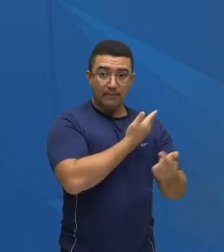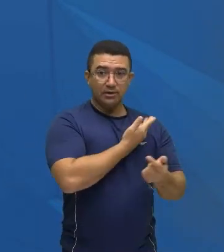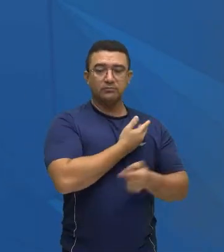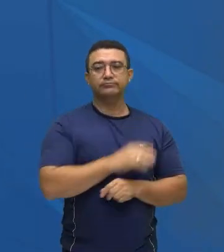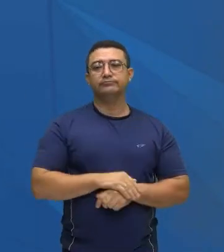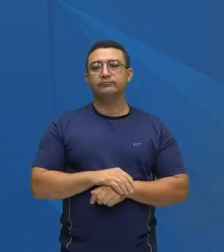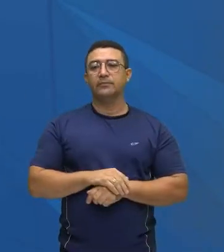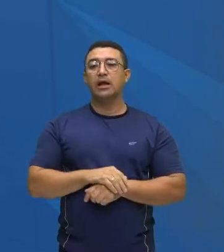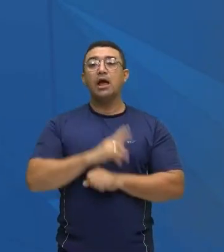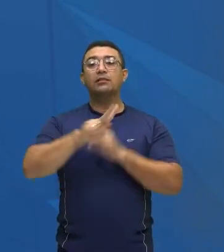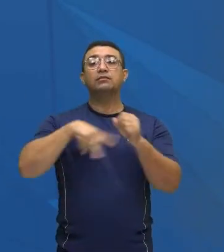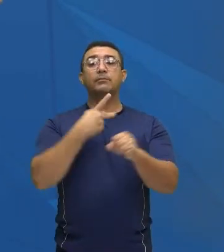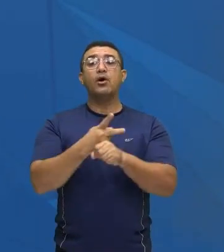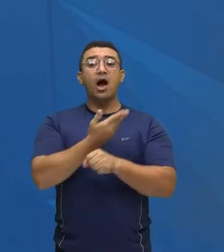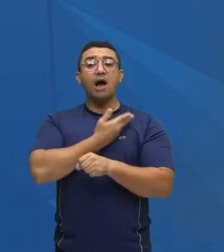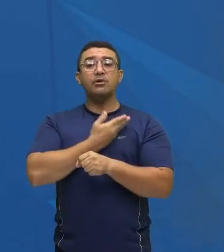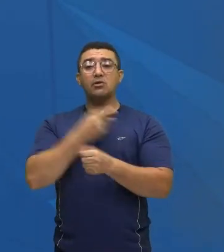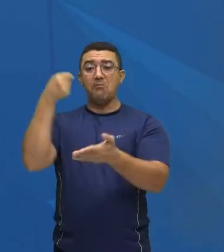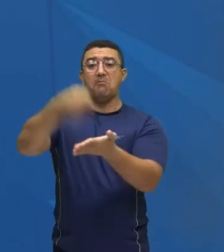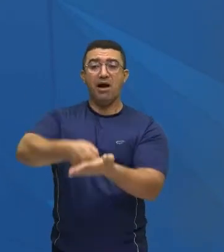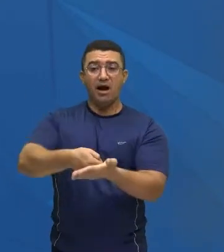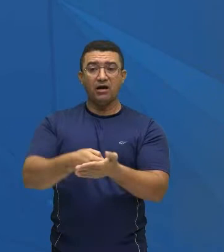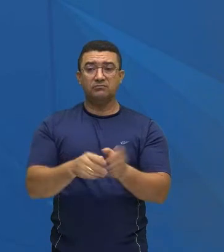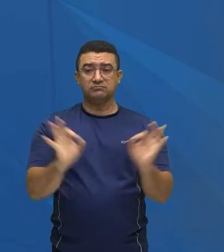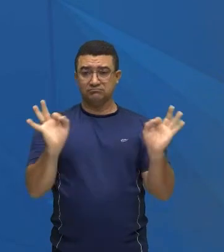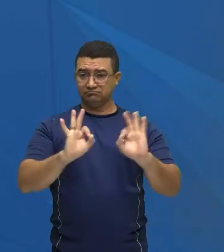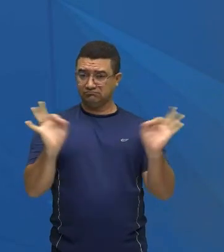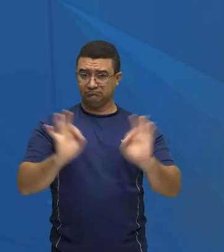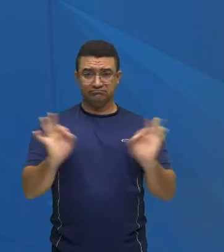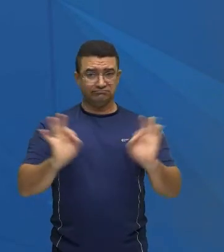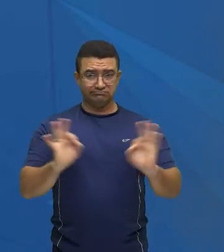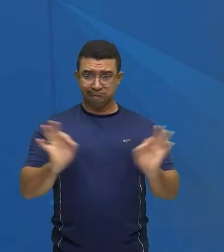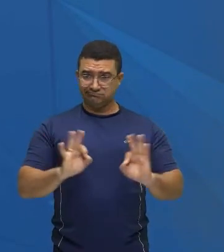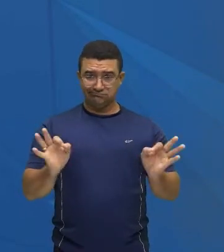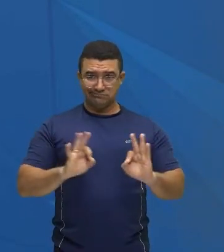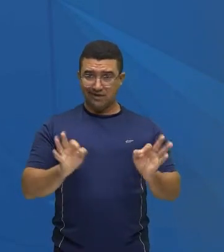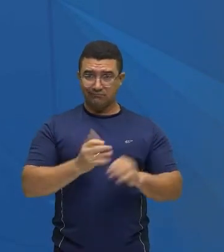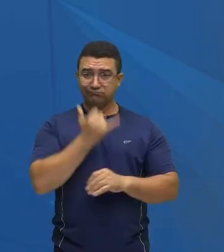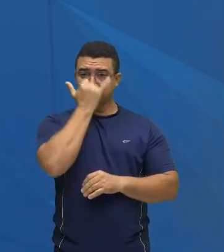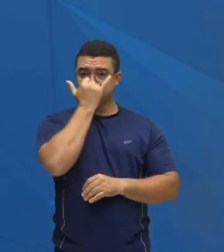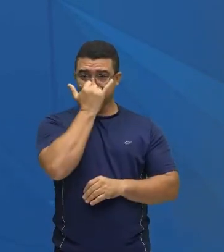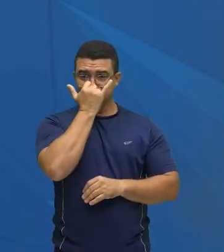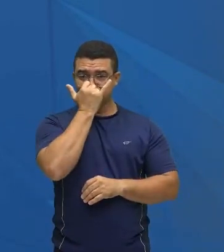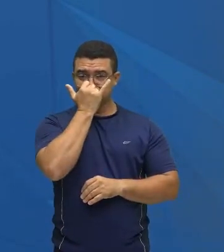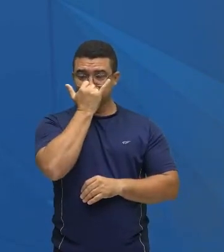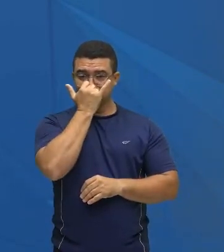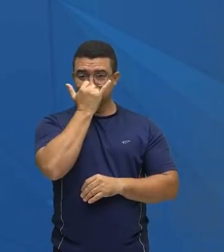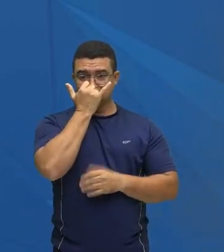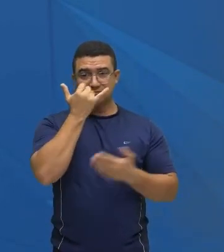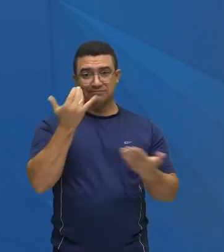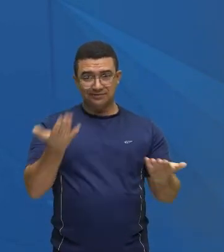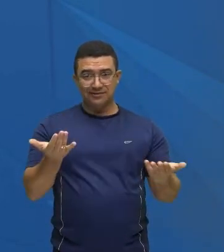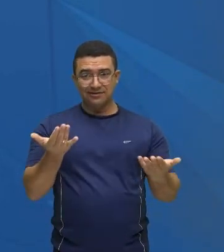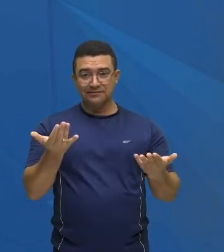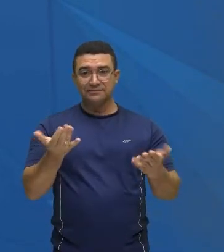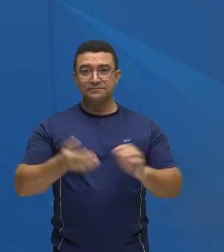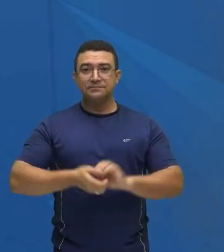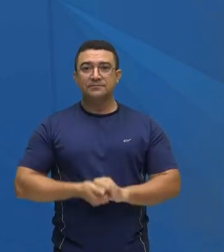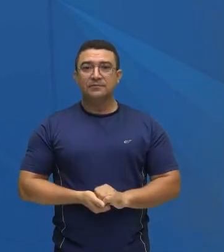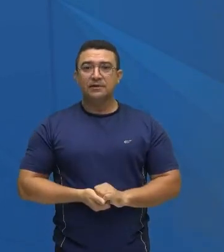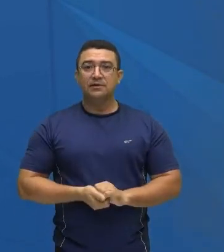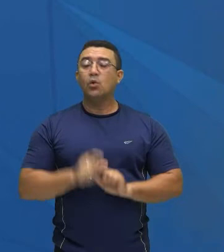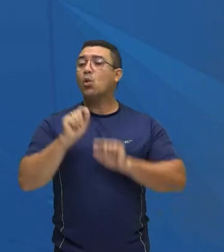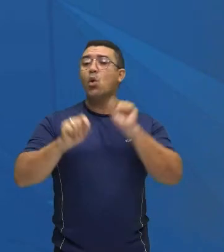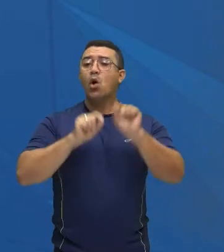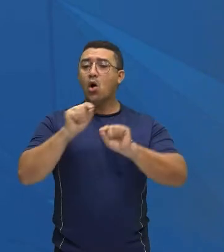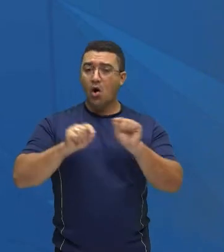a amizade, né? Porque às vezes a gente empresta o dinheiro, porque naquele momento a gente tem condições, mas depois a gente vai precisar desse dinheiro de volta, não é? E como é